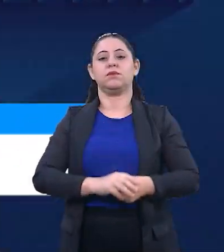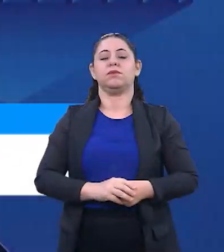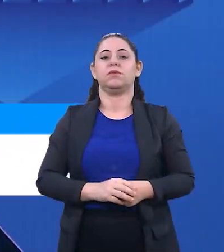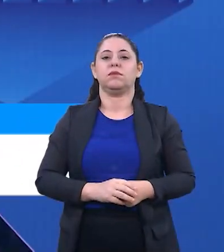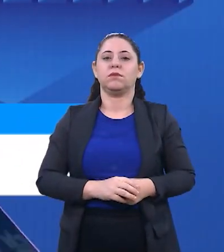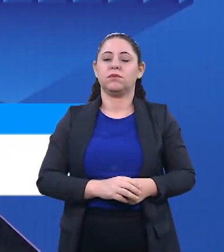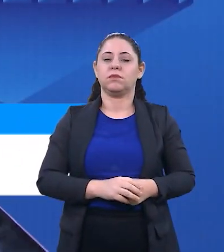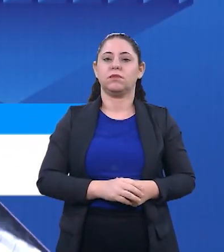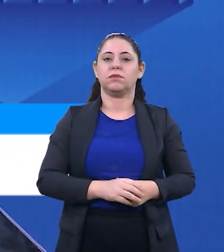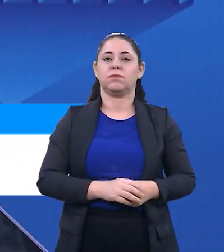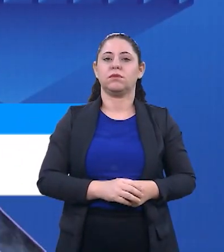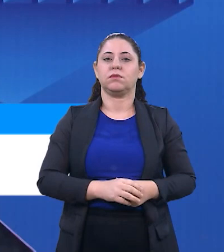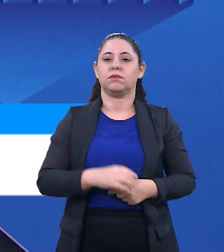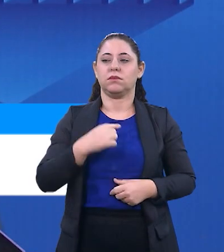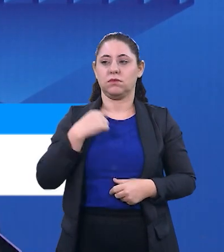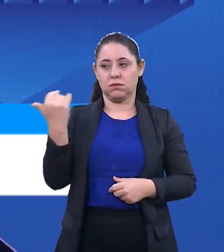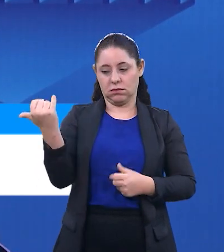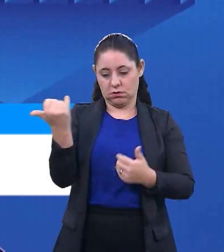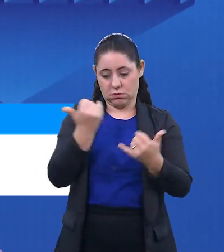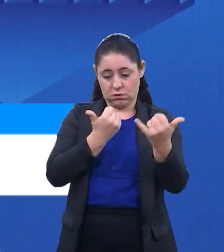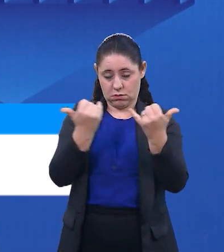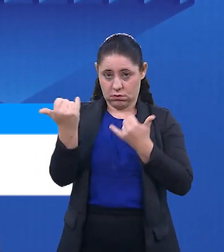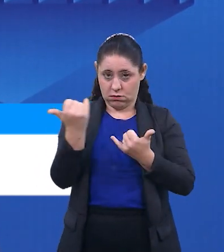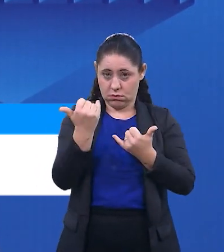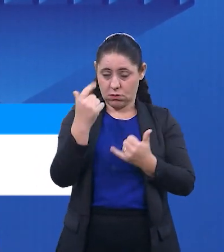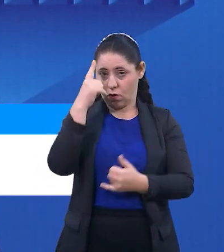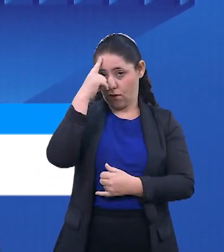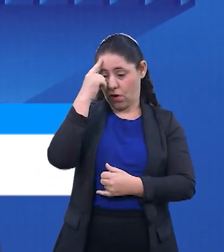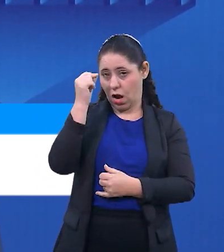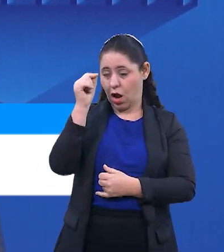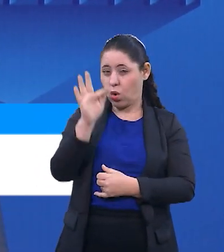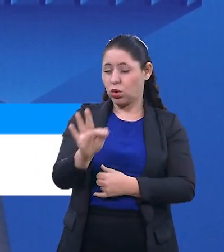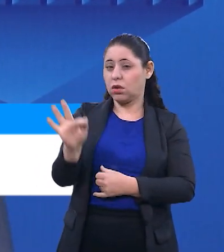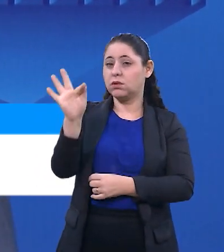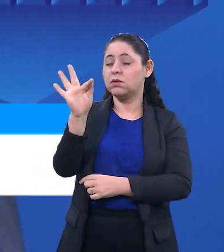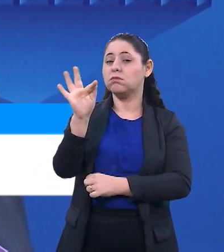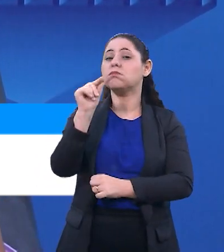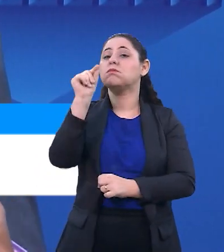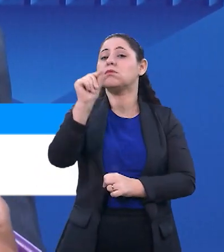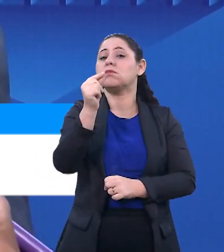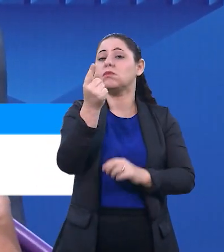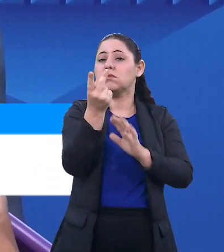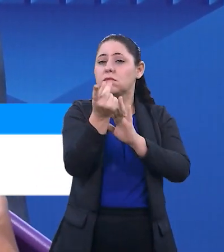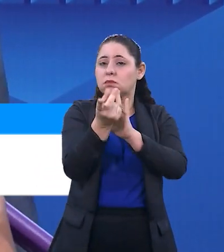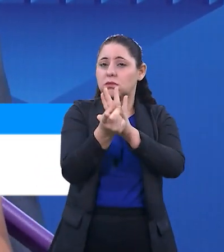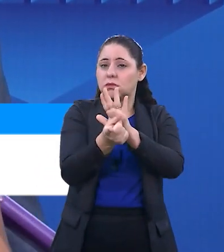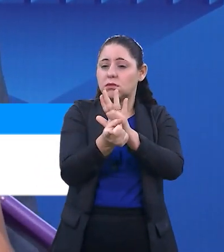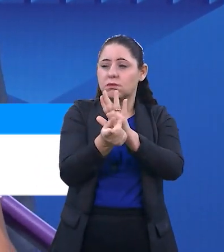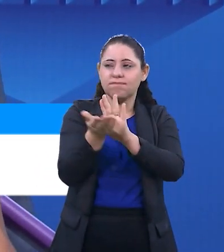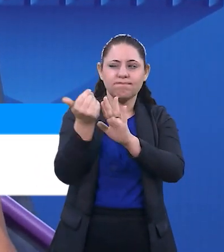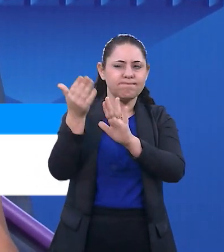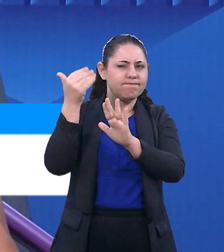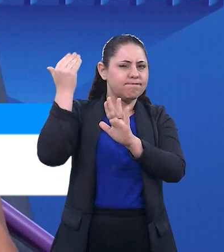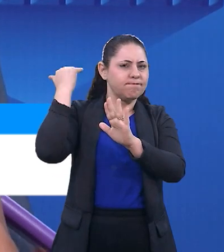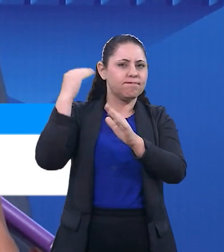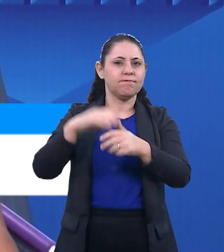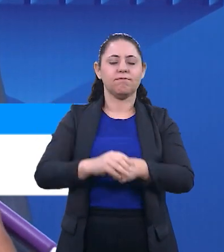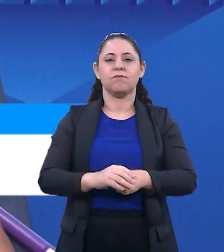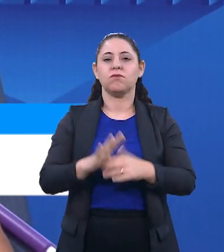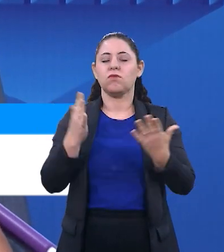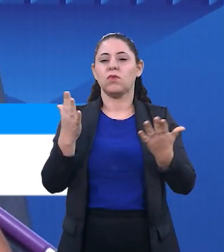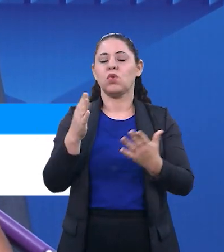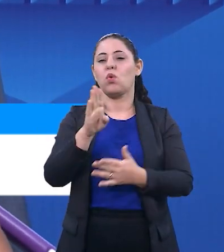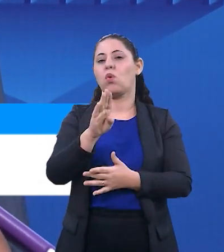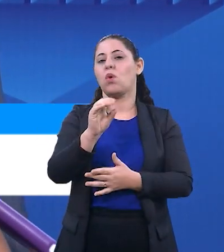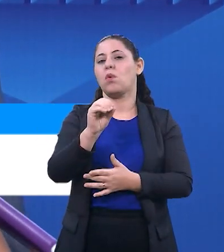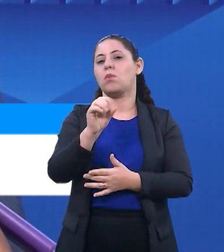Eu recebi uma informação de uma universidade de que o dinheiro antigamente, quando